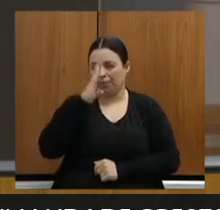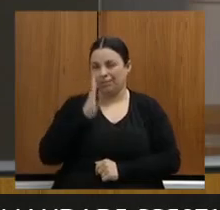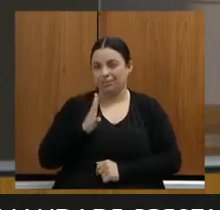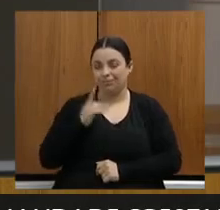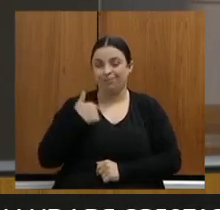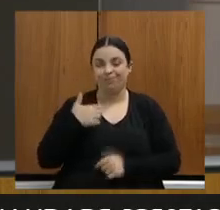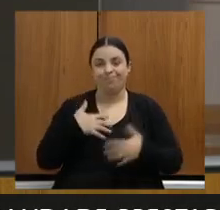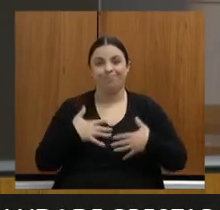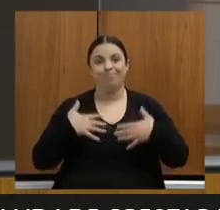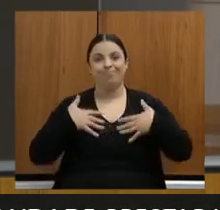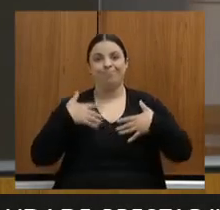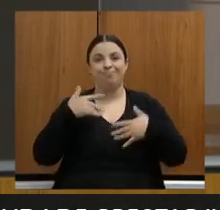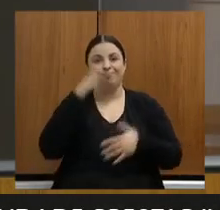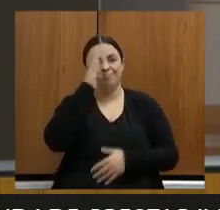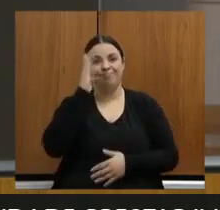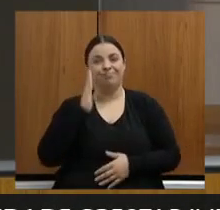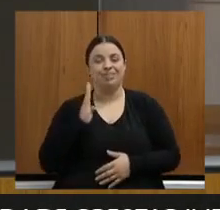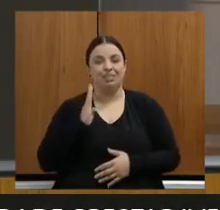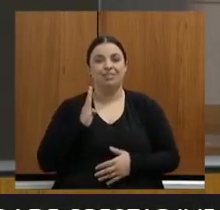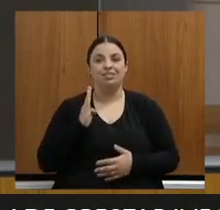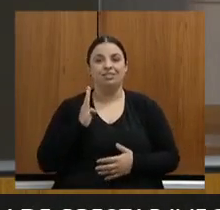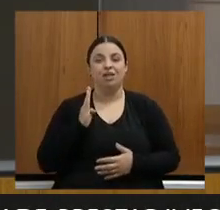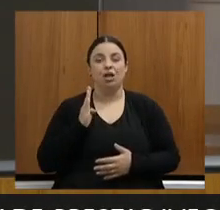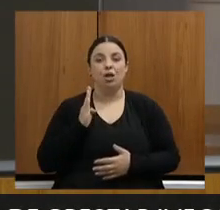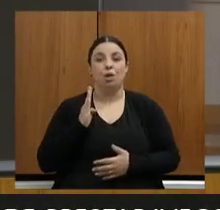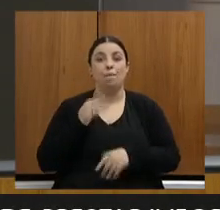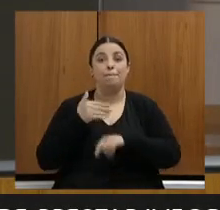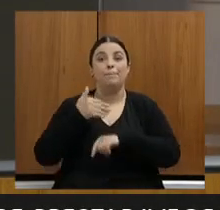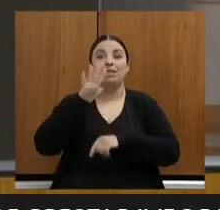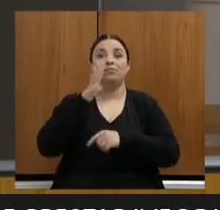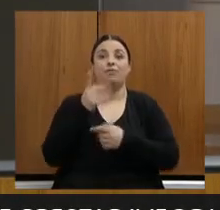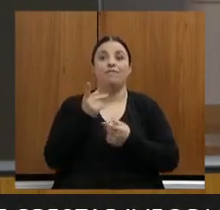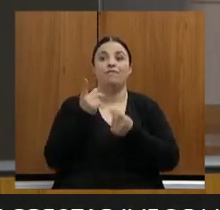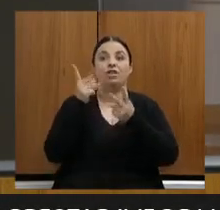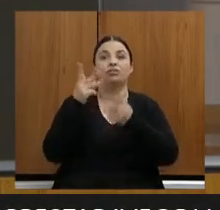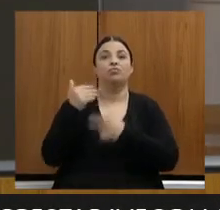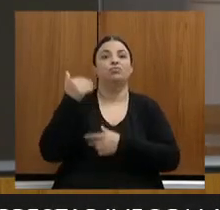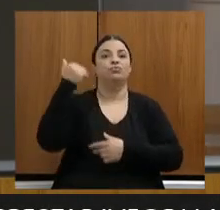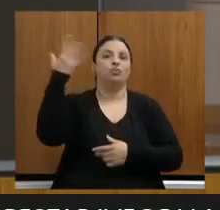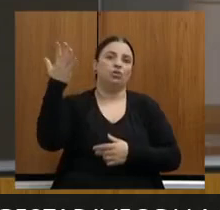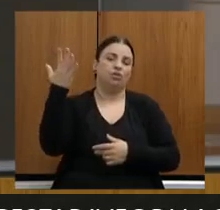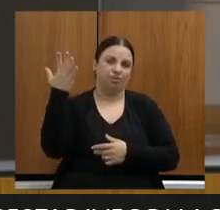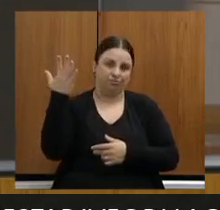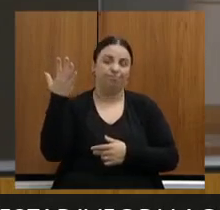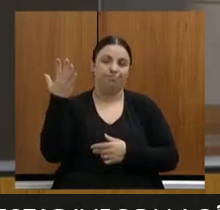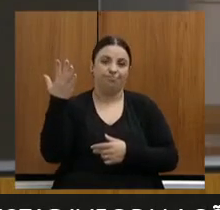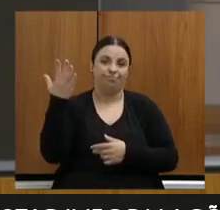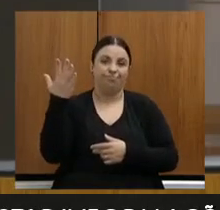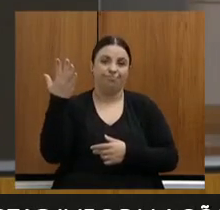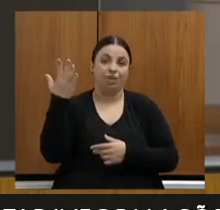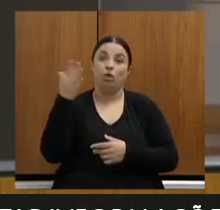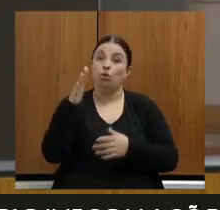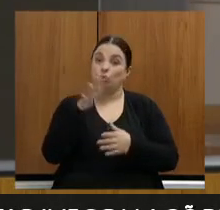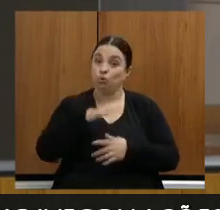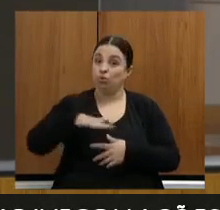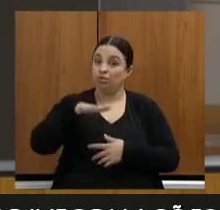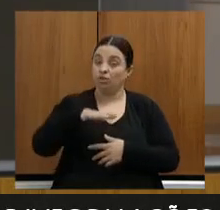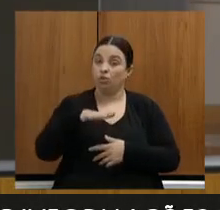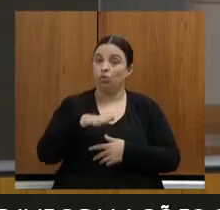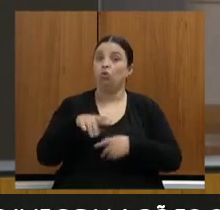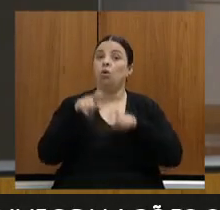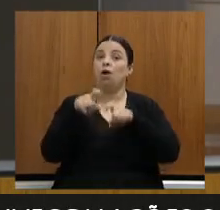tem o nosso país como os maiores exportadores do mundo né É no setor do